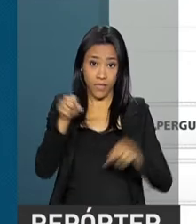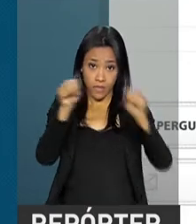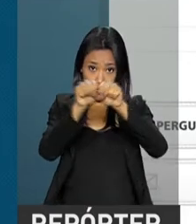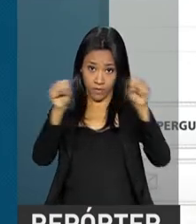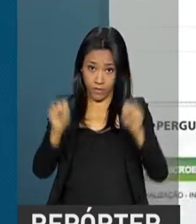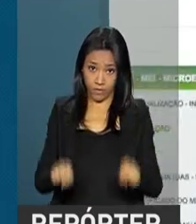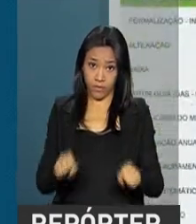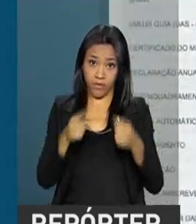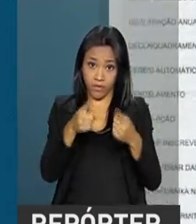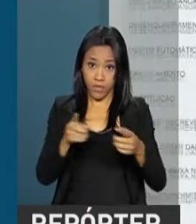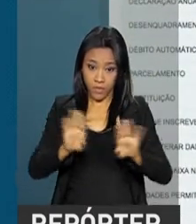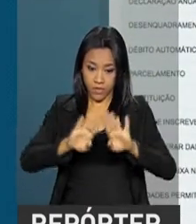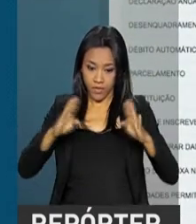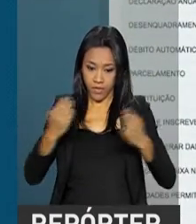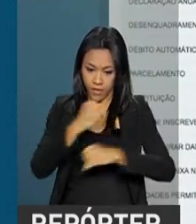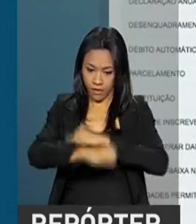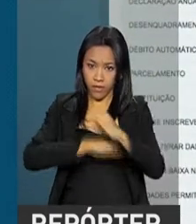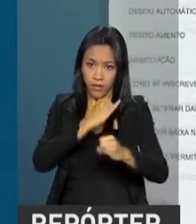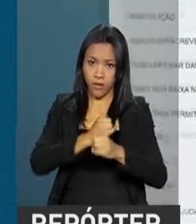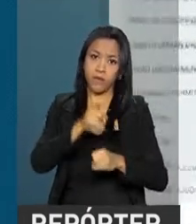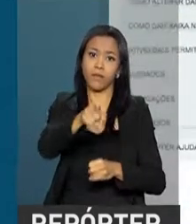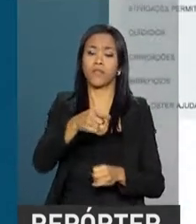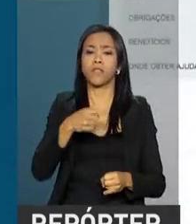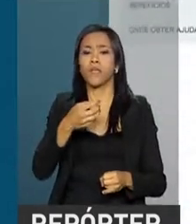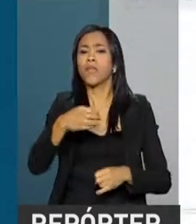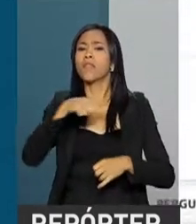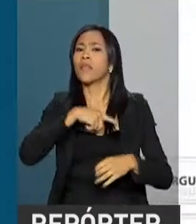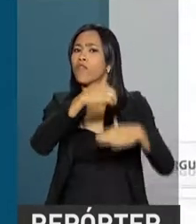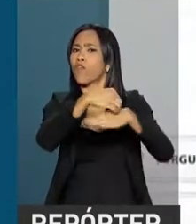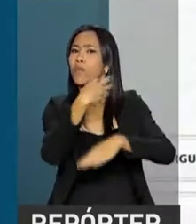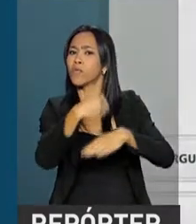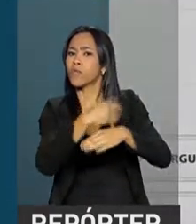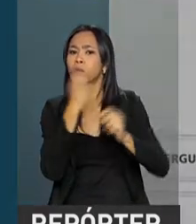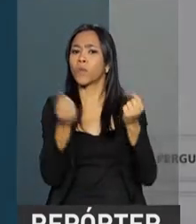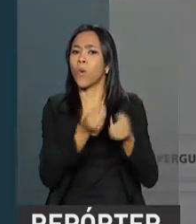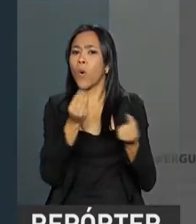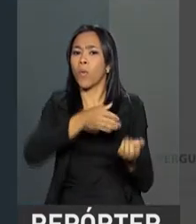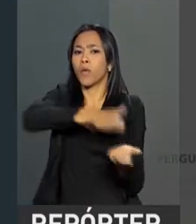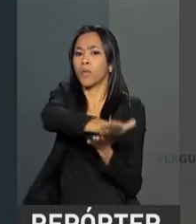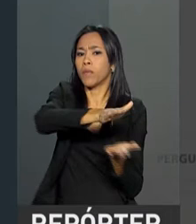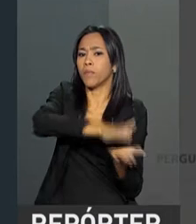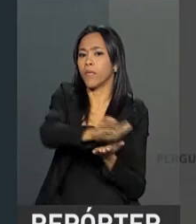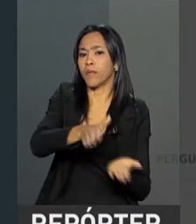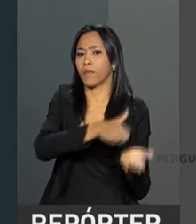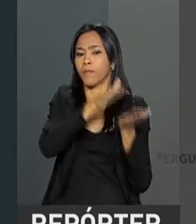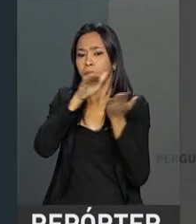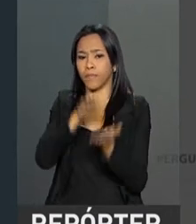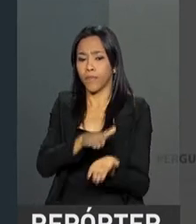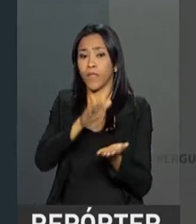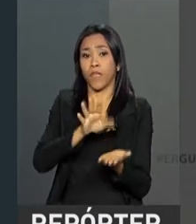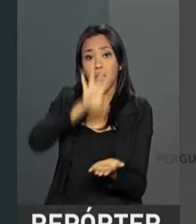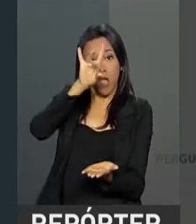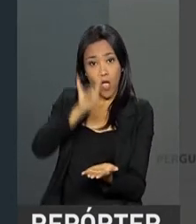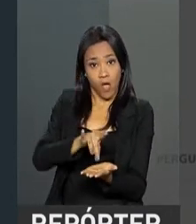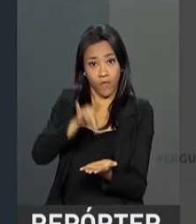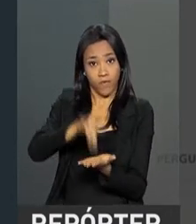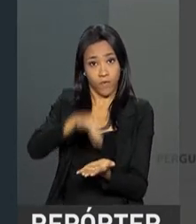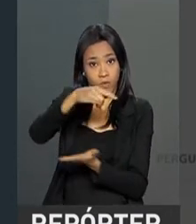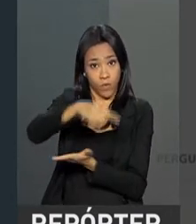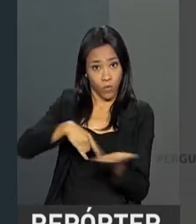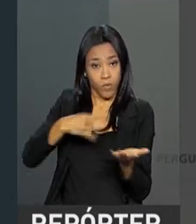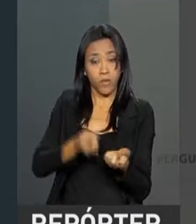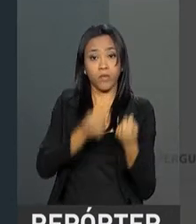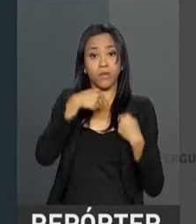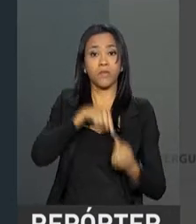traz a facilidade de acesso a informações como emissão de boletos formalização e inclusão das